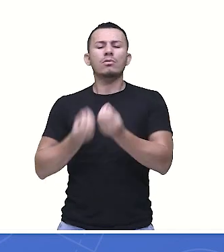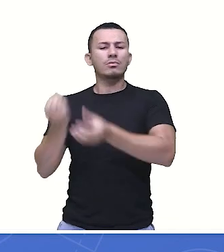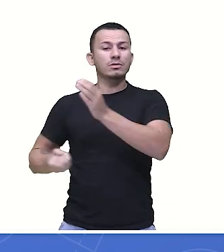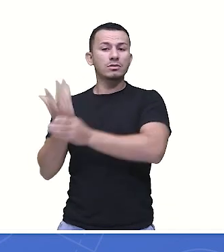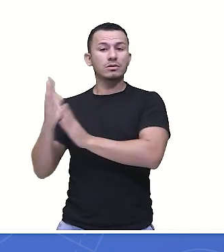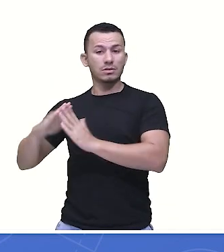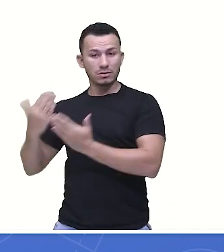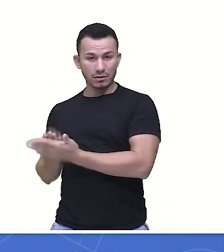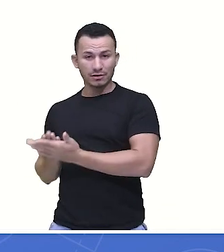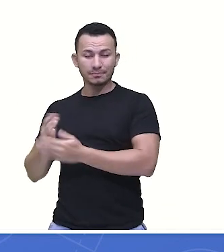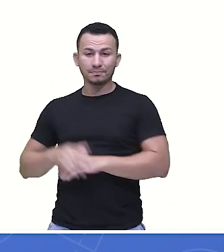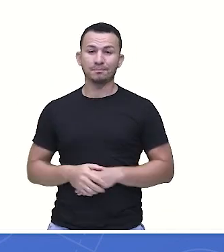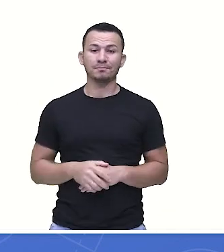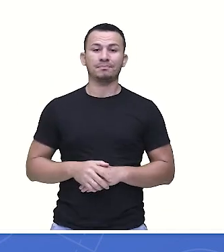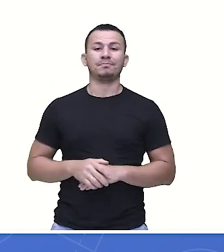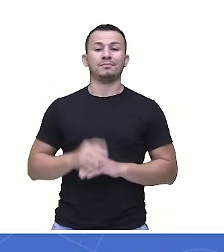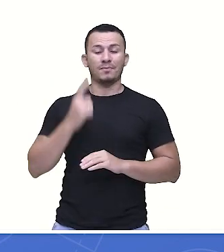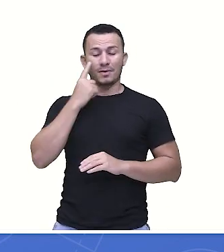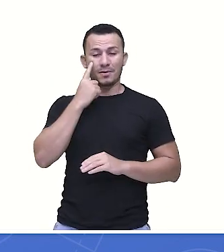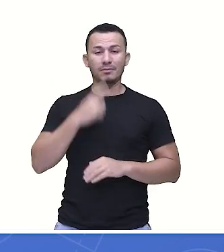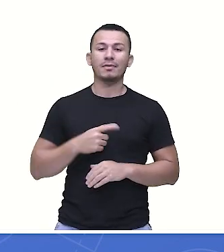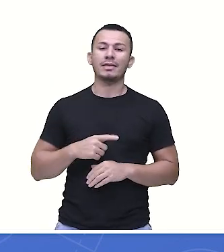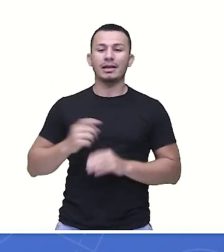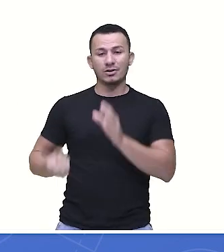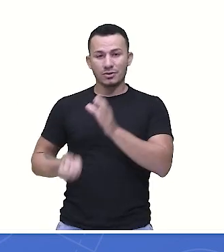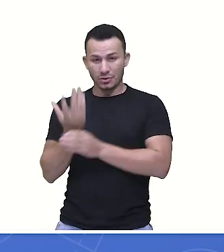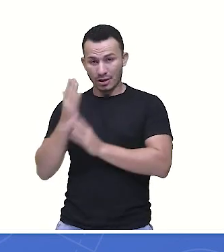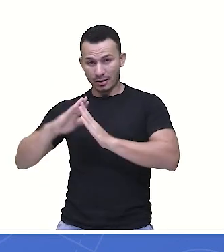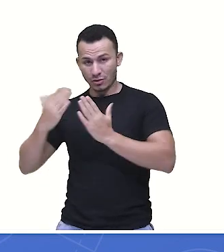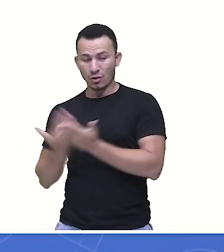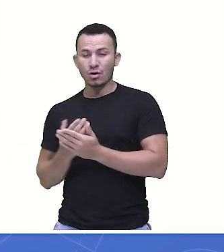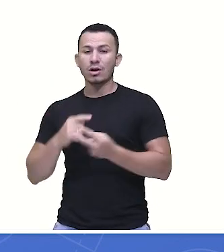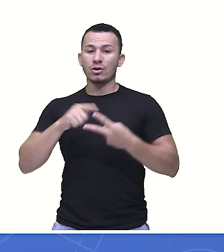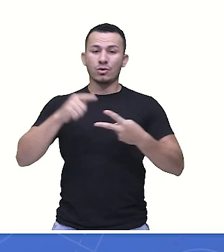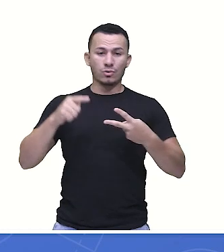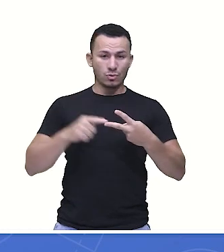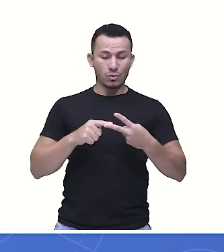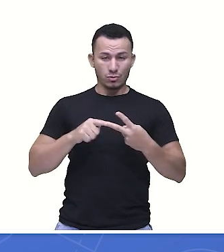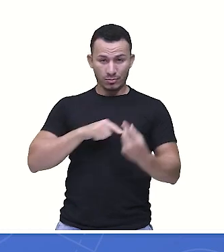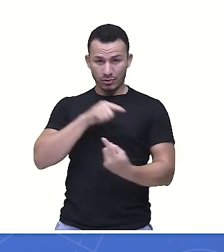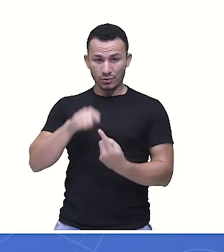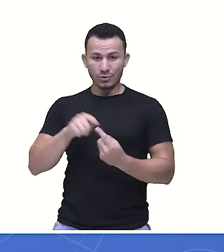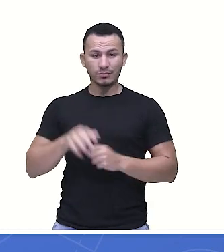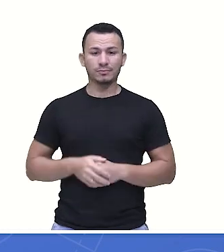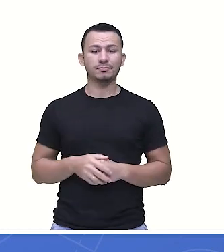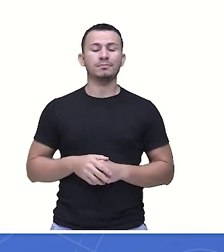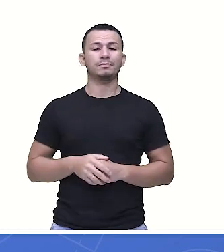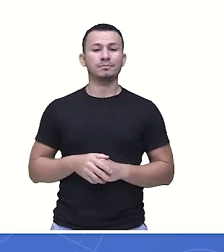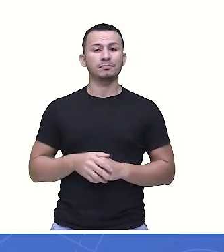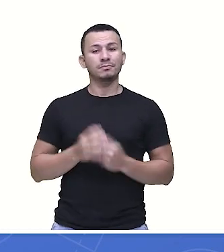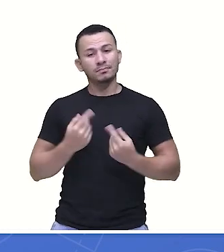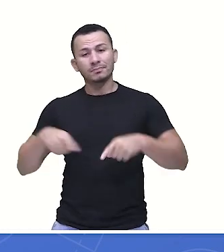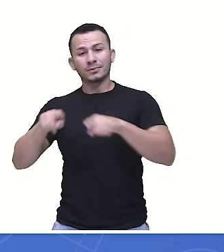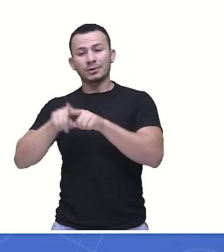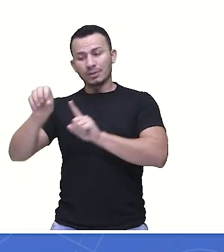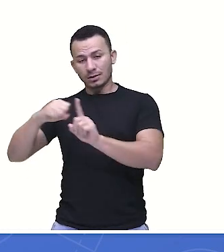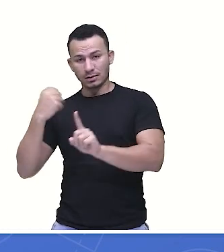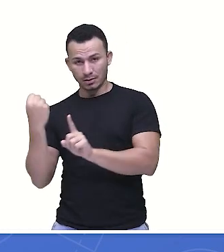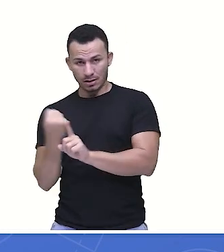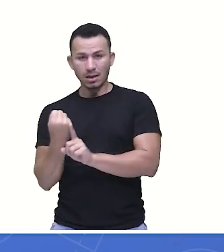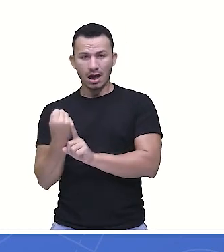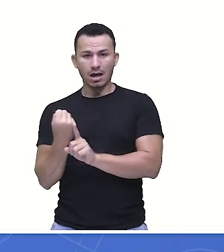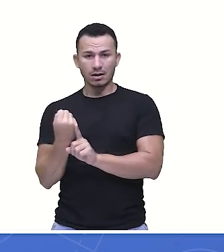surgiu do resultado de duas forças, que nós chamamos de força social, isto é, a necessidade de